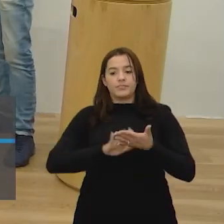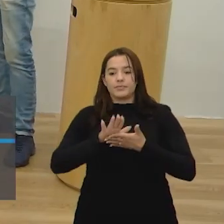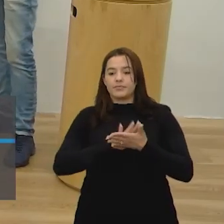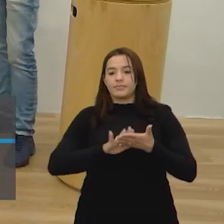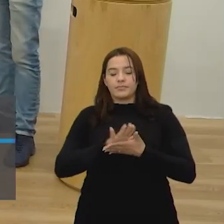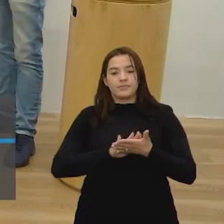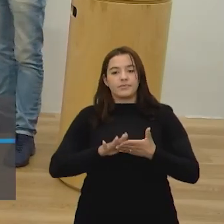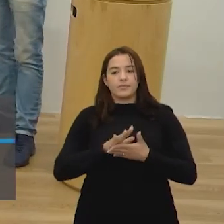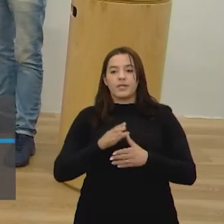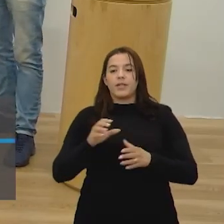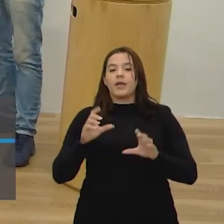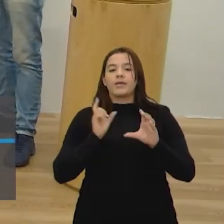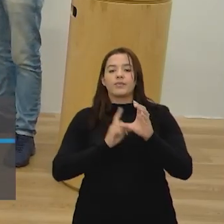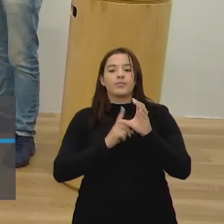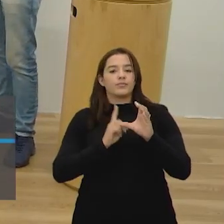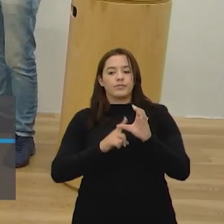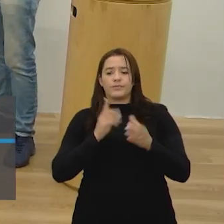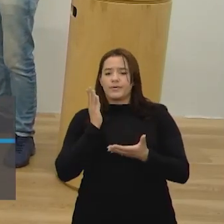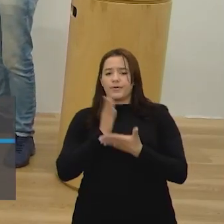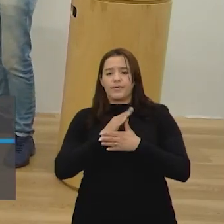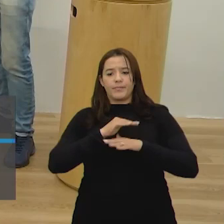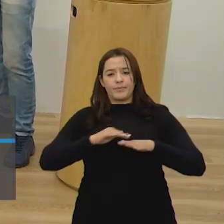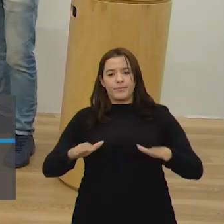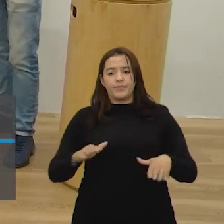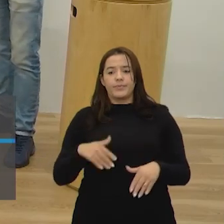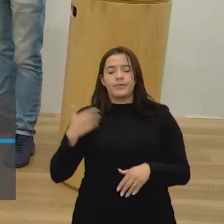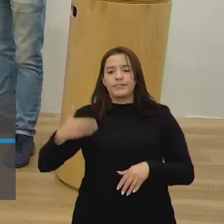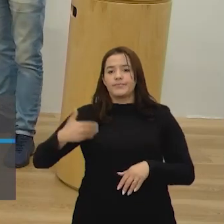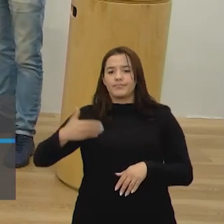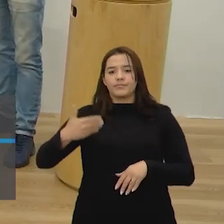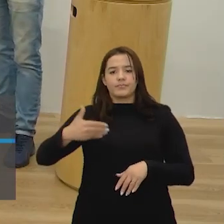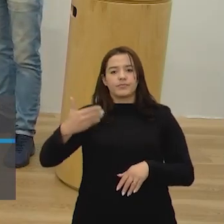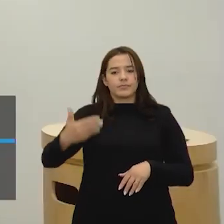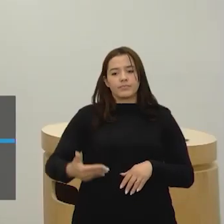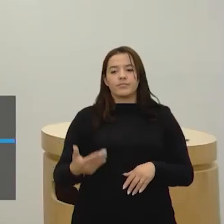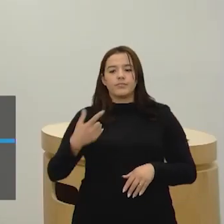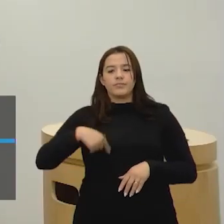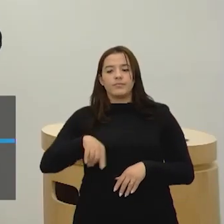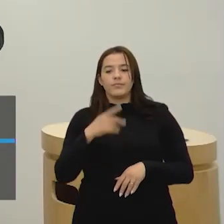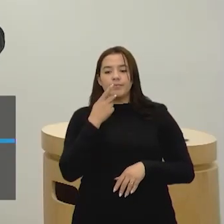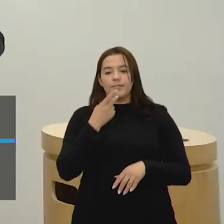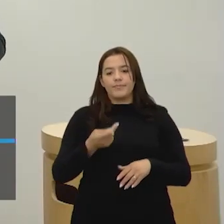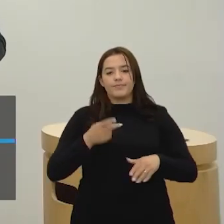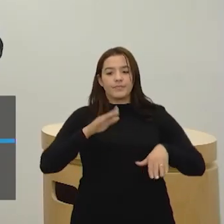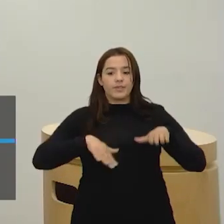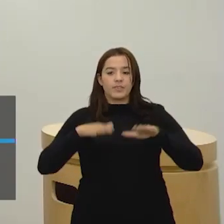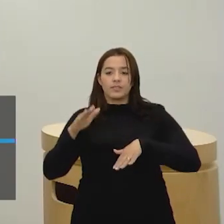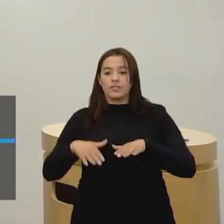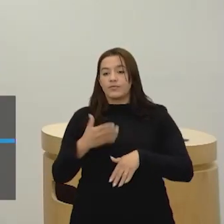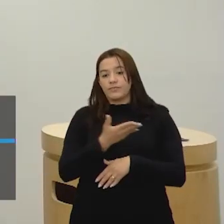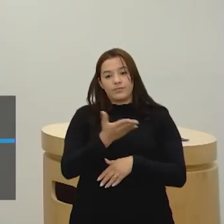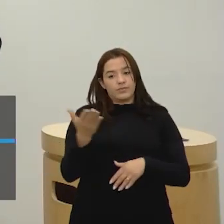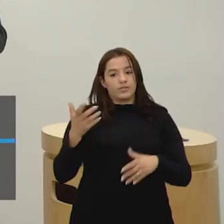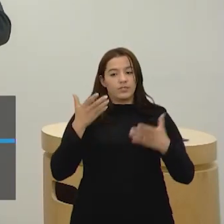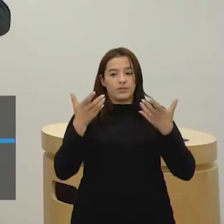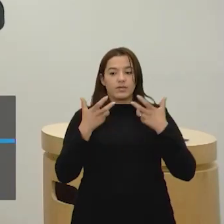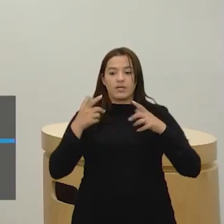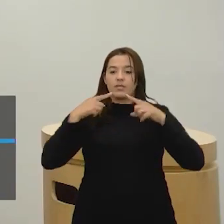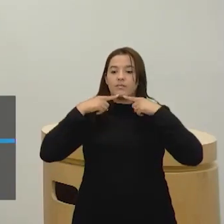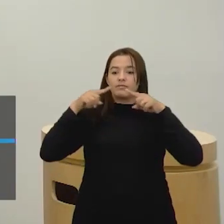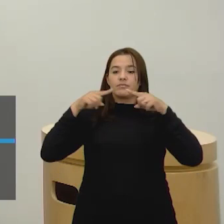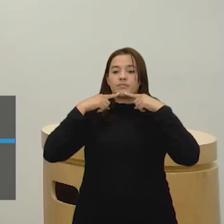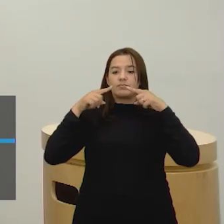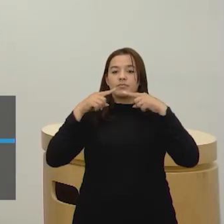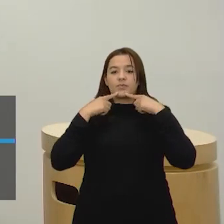mesmo assim ele é retroalimentado o tempo todo quando você, de repente, quer fazer uma crítica